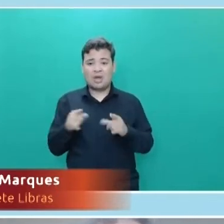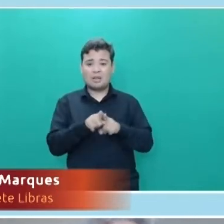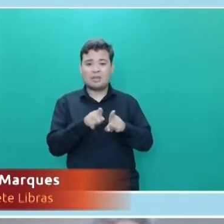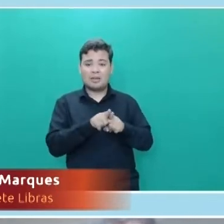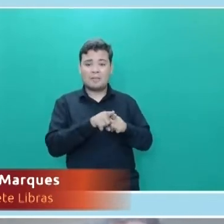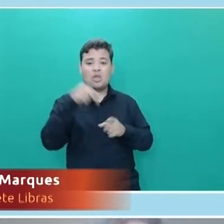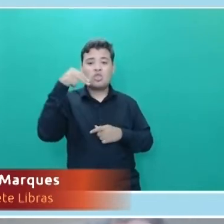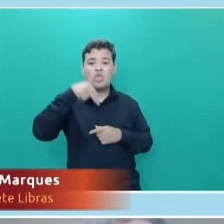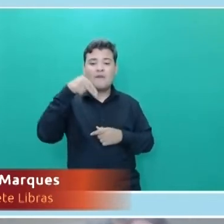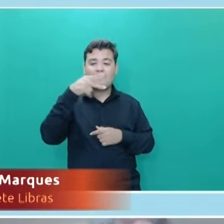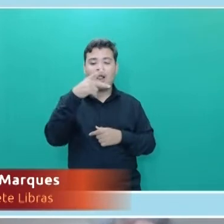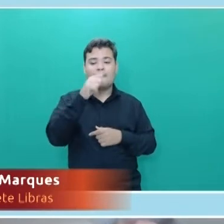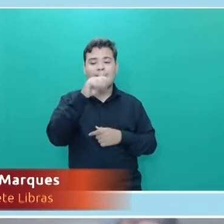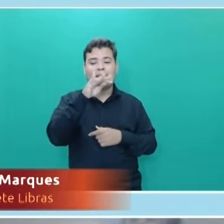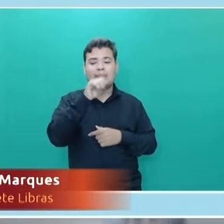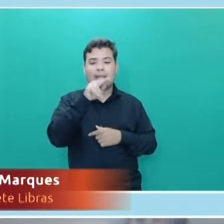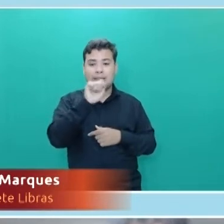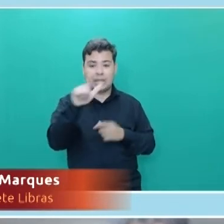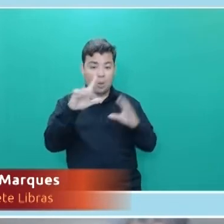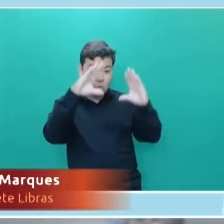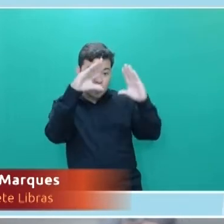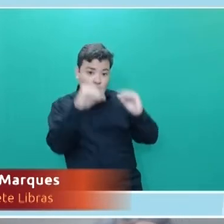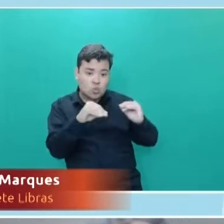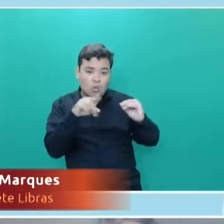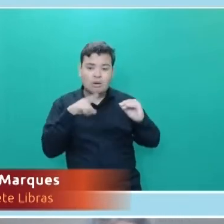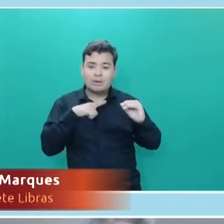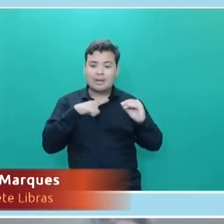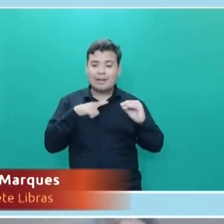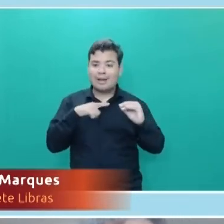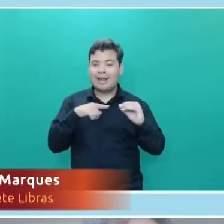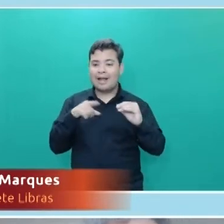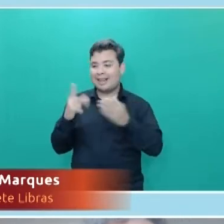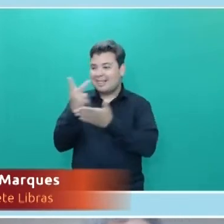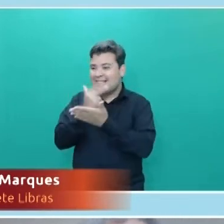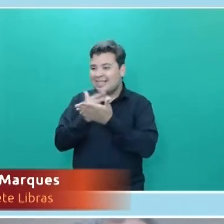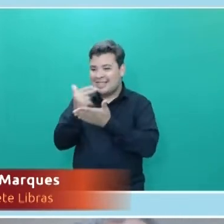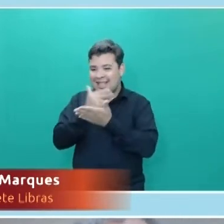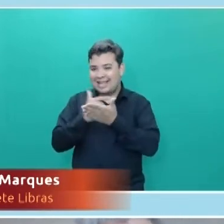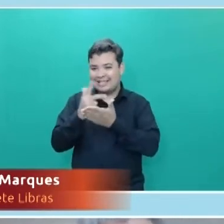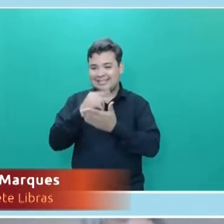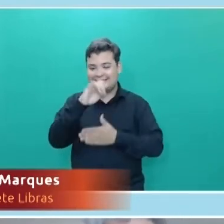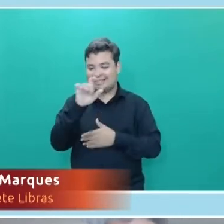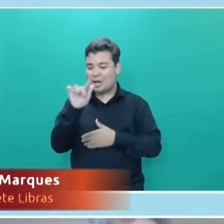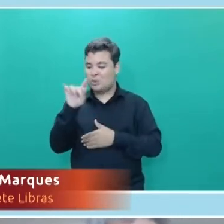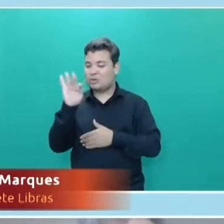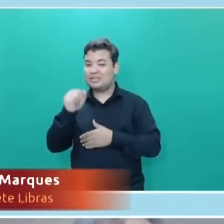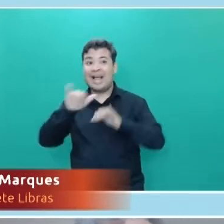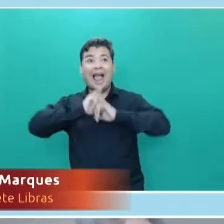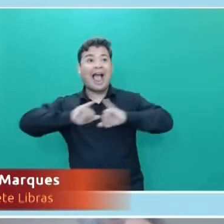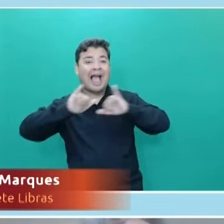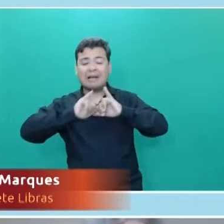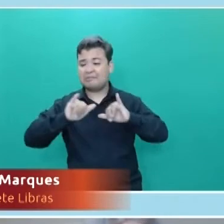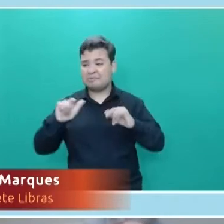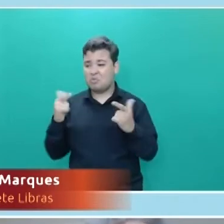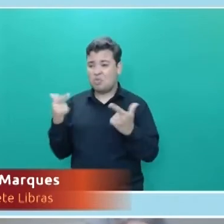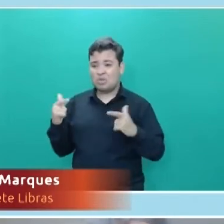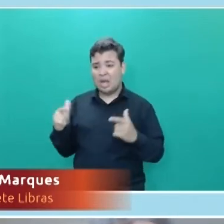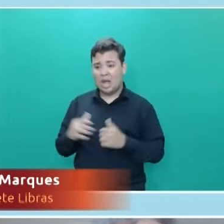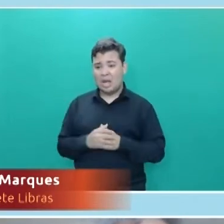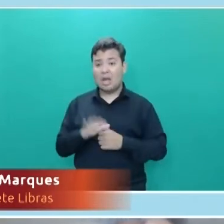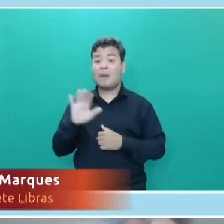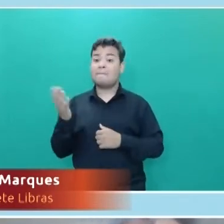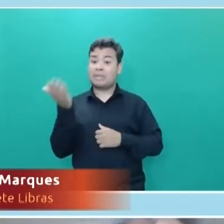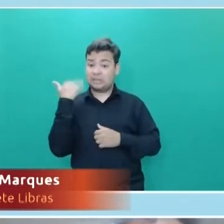E isso era recorrente há anos atrás. Então, havia todo um trabalho também da mídia, junto com o Ministério da Saúde,